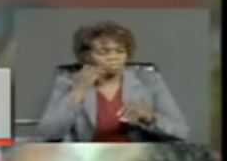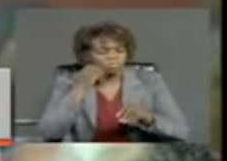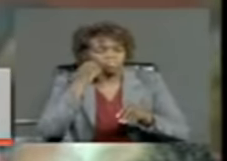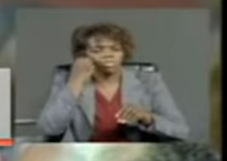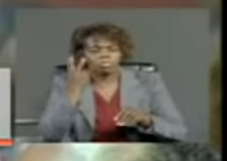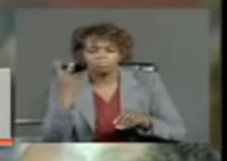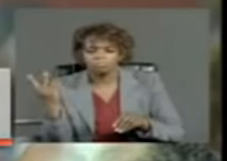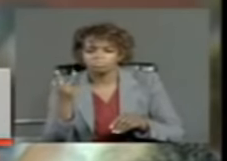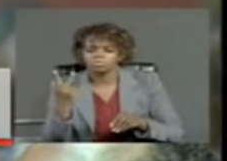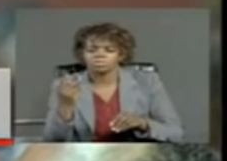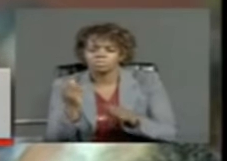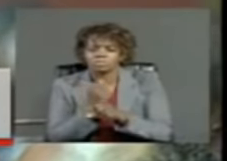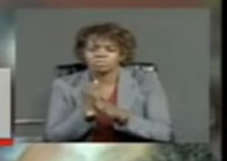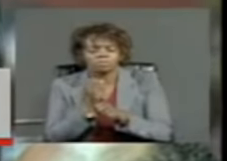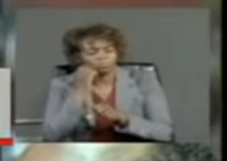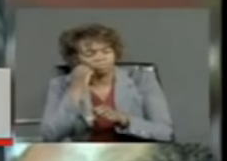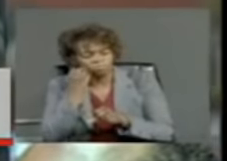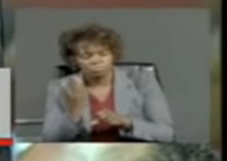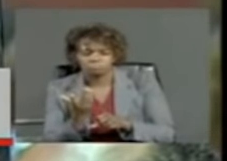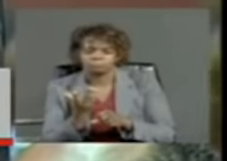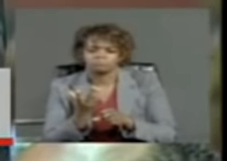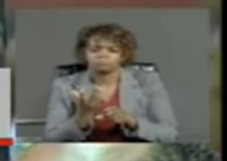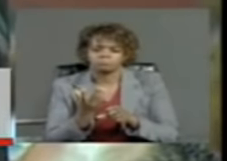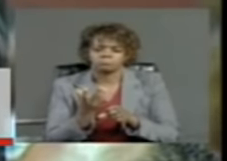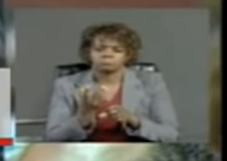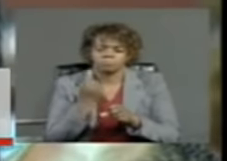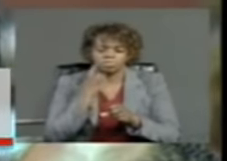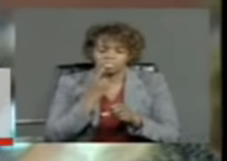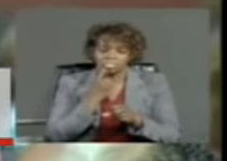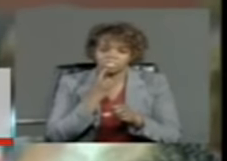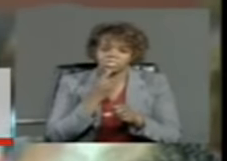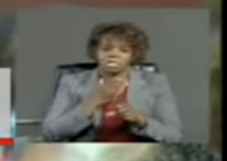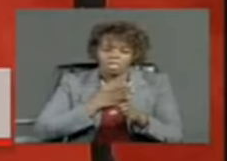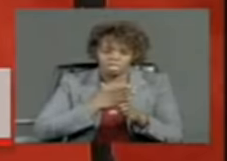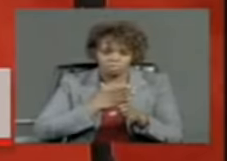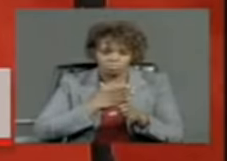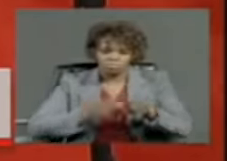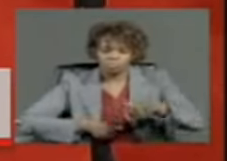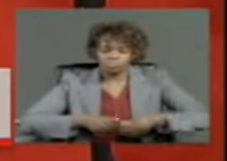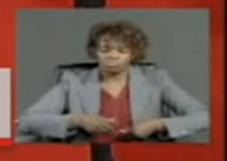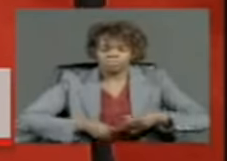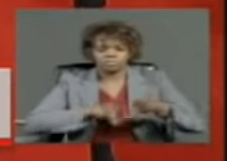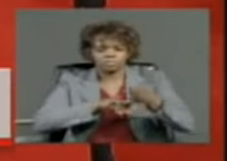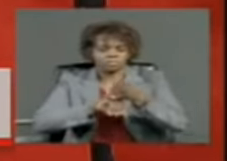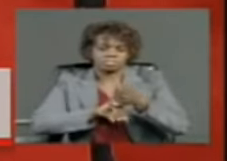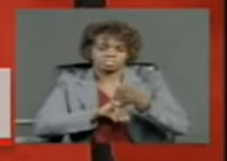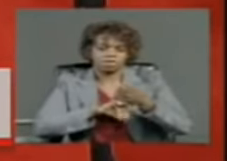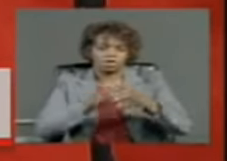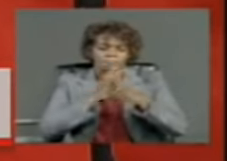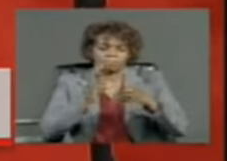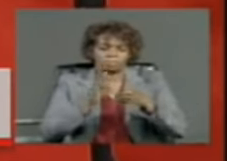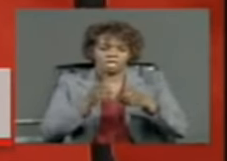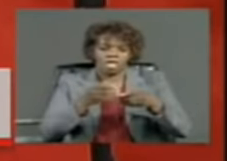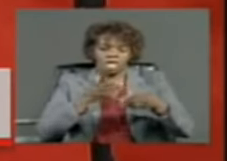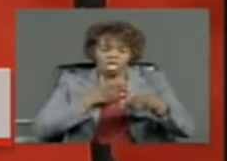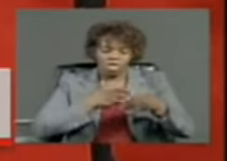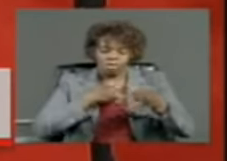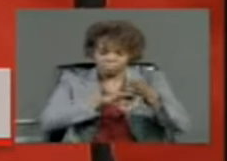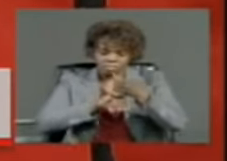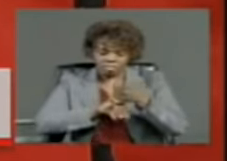como trabalham, essas coisas todas, e conhecer-nos em particular, porque o que nos move é a mesma preocupação que move o executivo. Somos